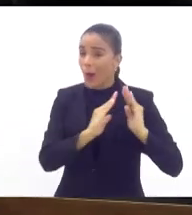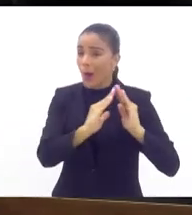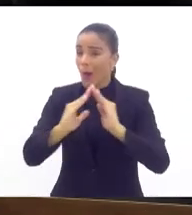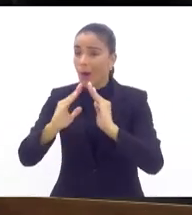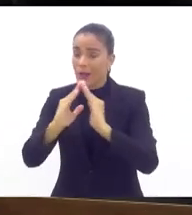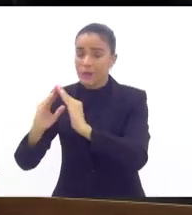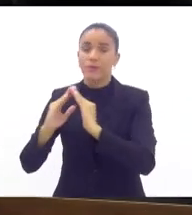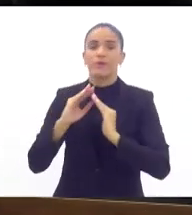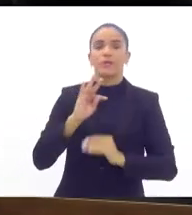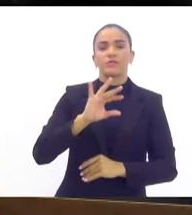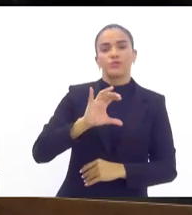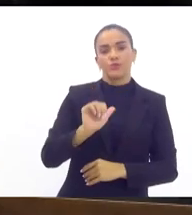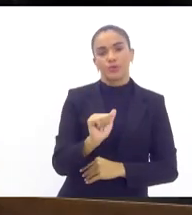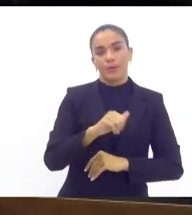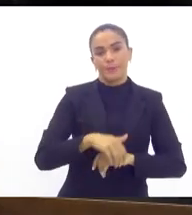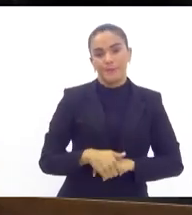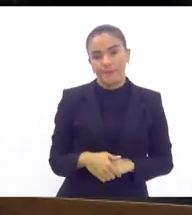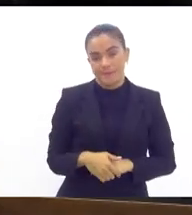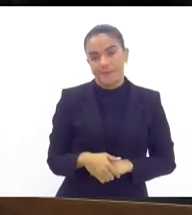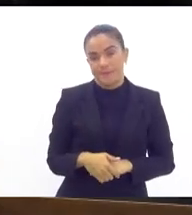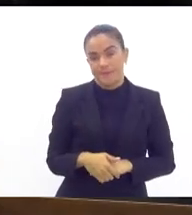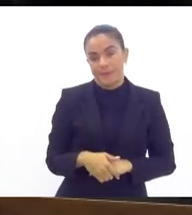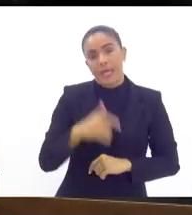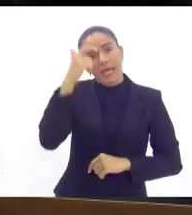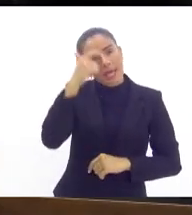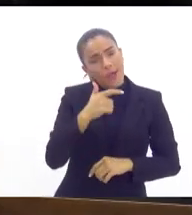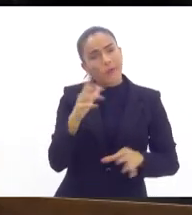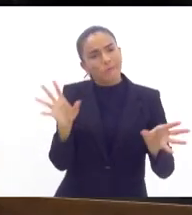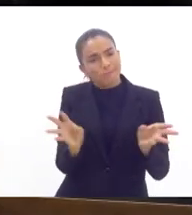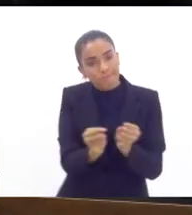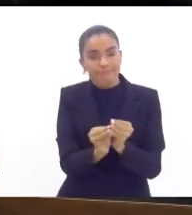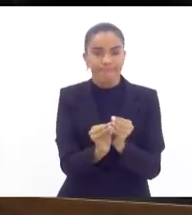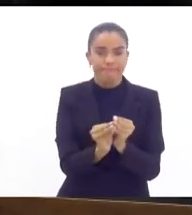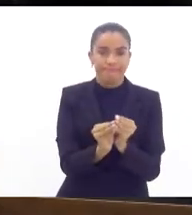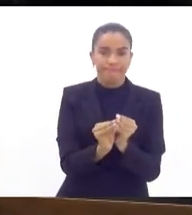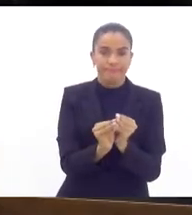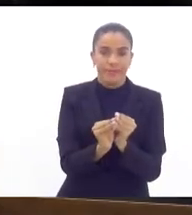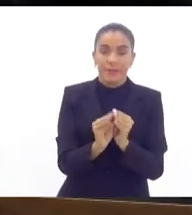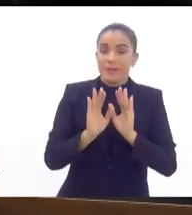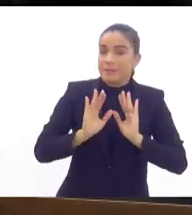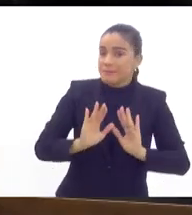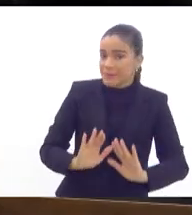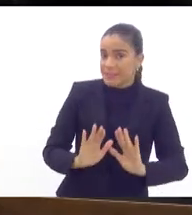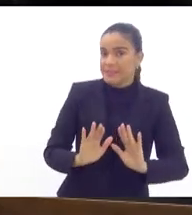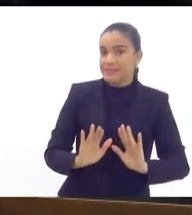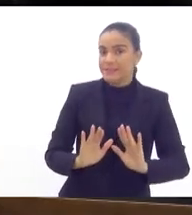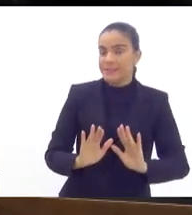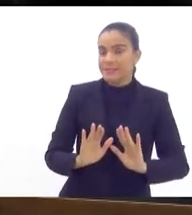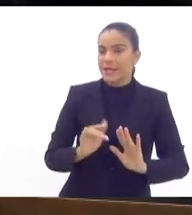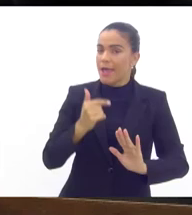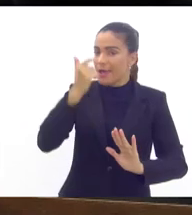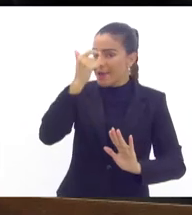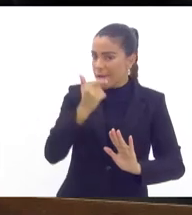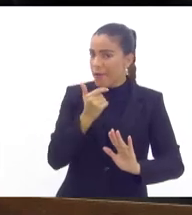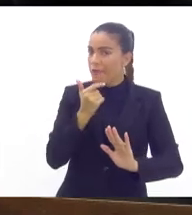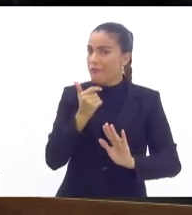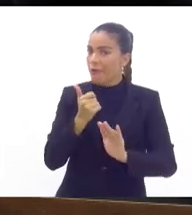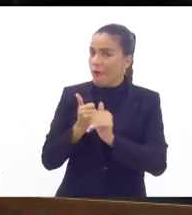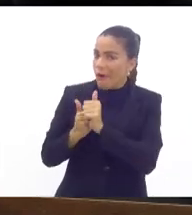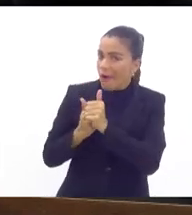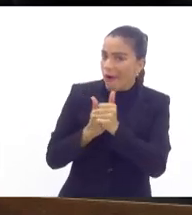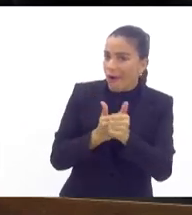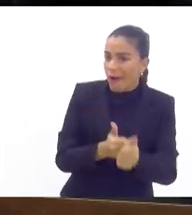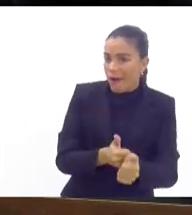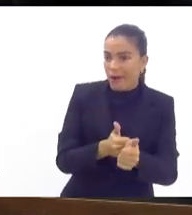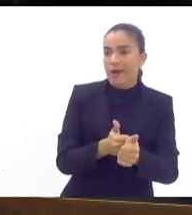reencontra aqui nessa manhã serei muito breve Deputado Otoni mas vou seguir na linha do que